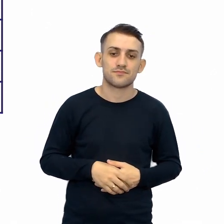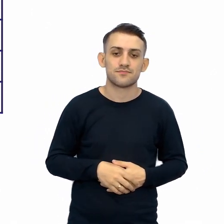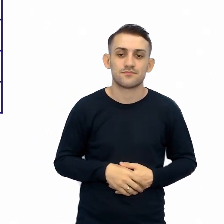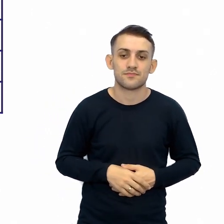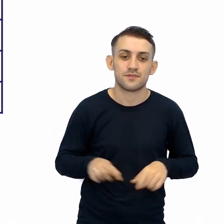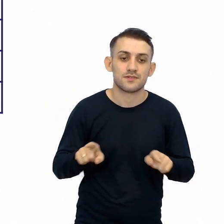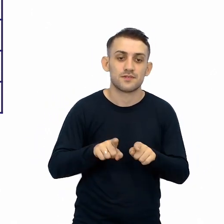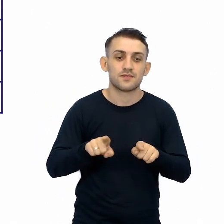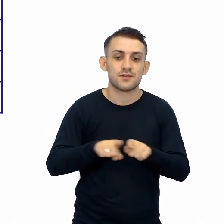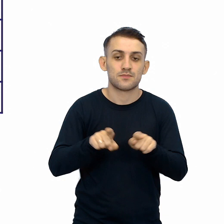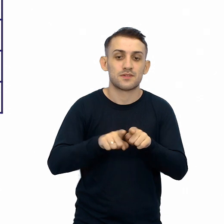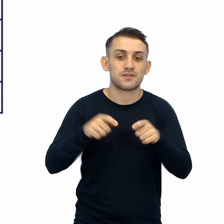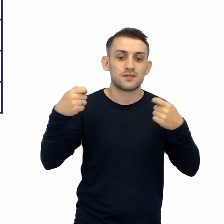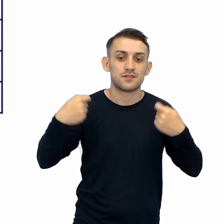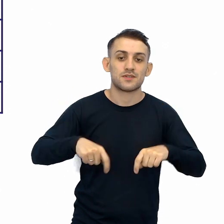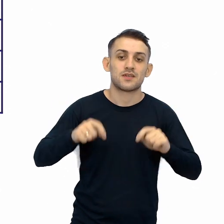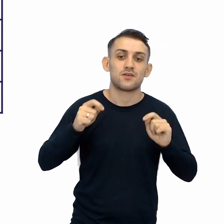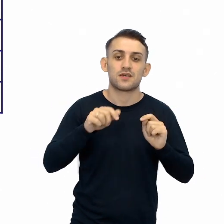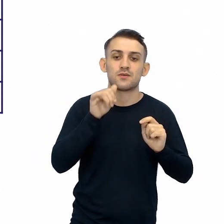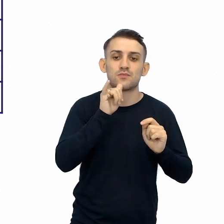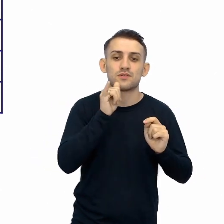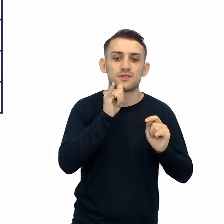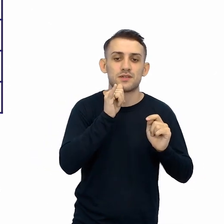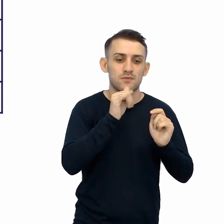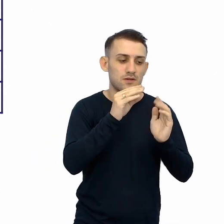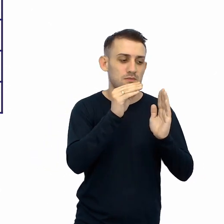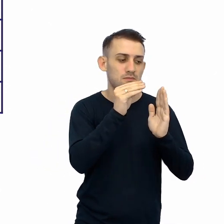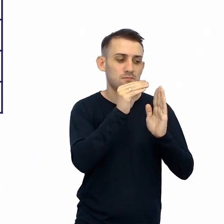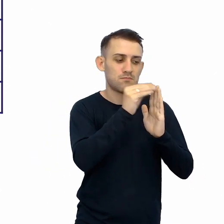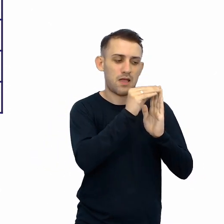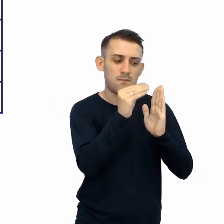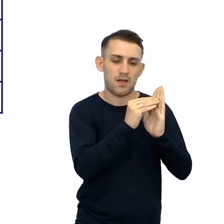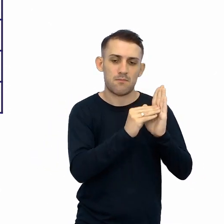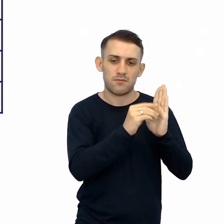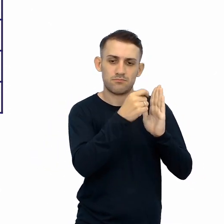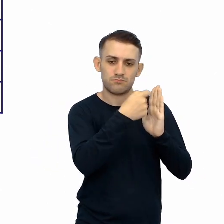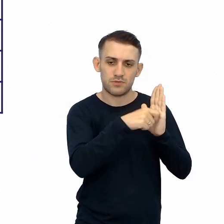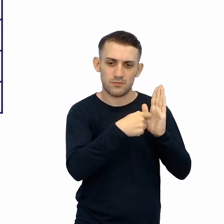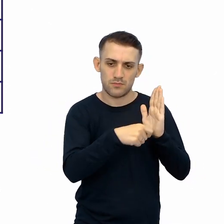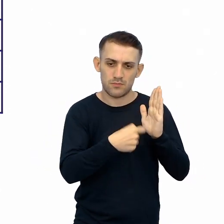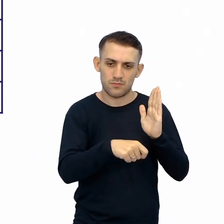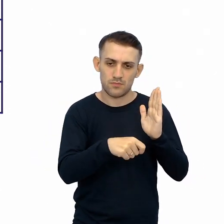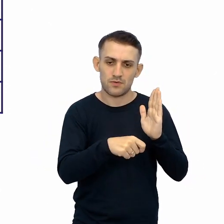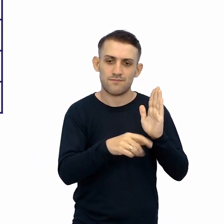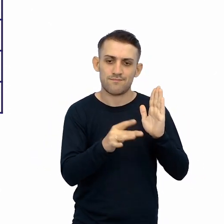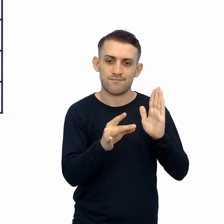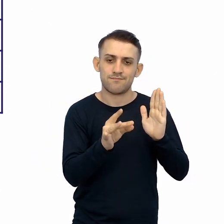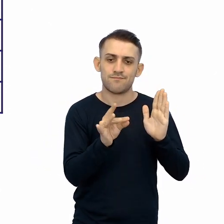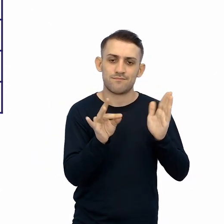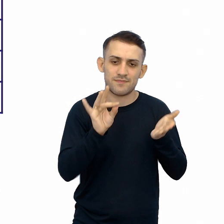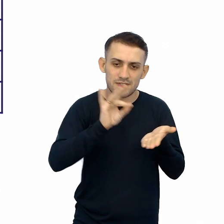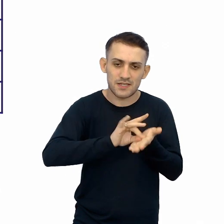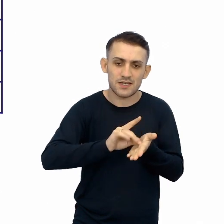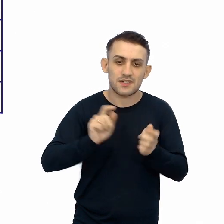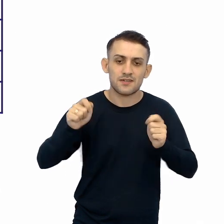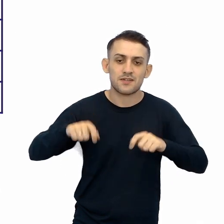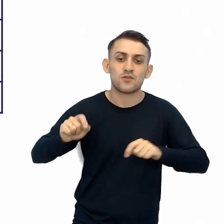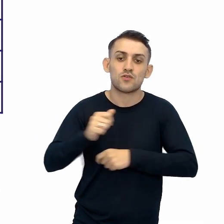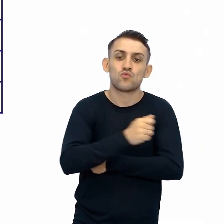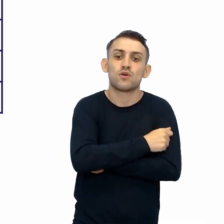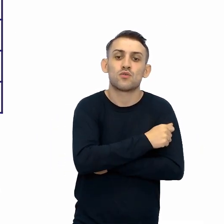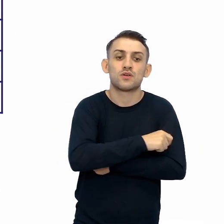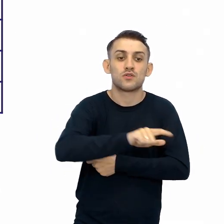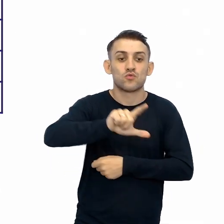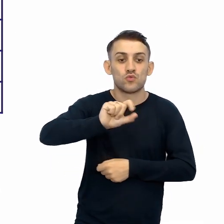devem registrar num cartaz, na lousa, enfim, esses fatos, de modo que os estudantes escolham um